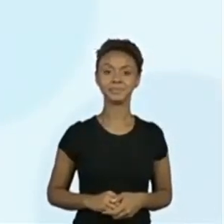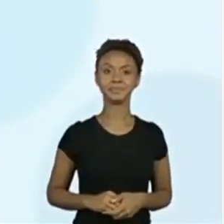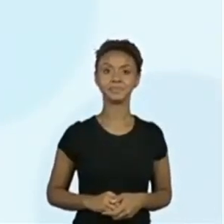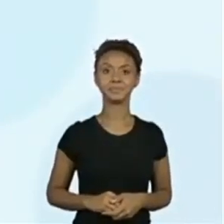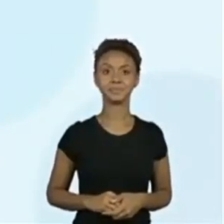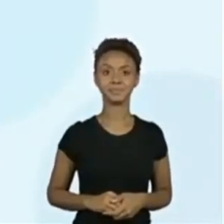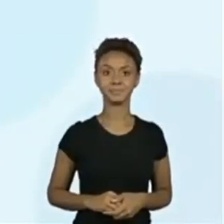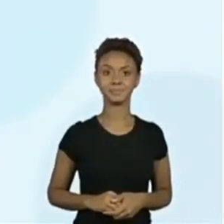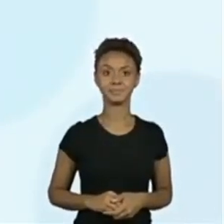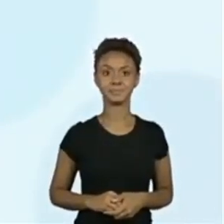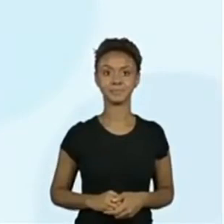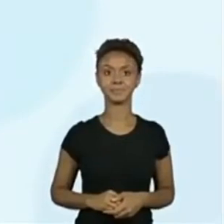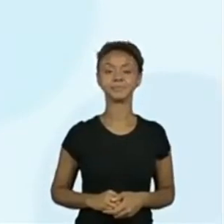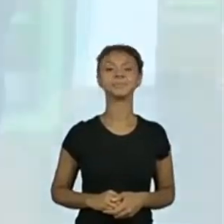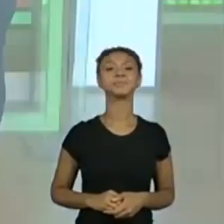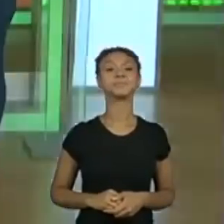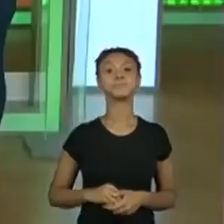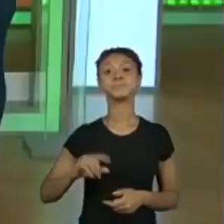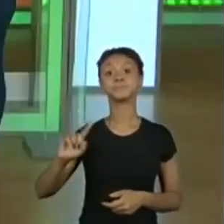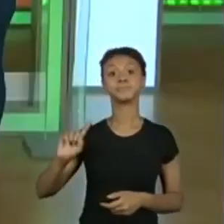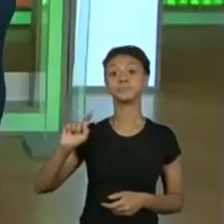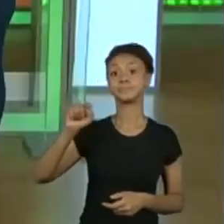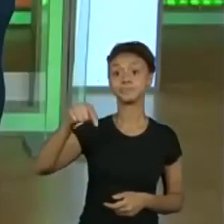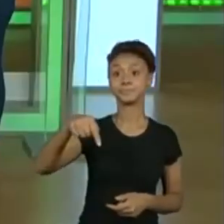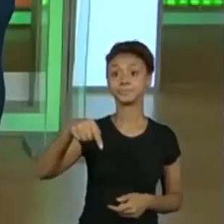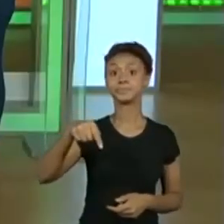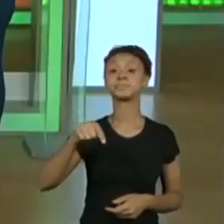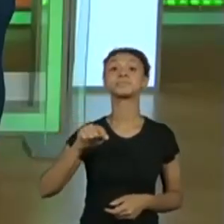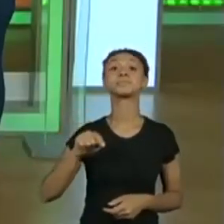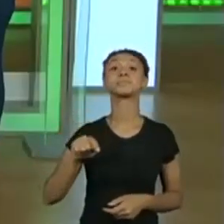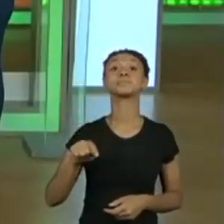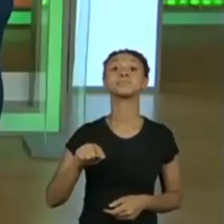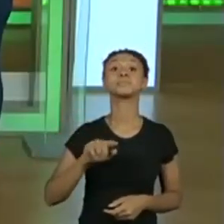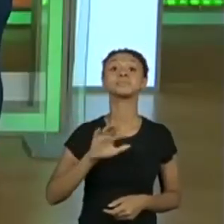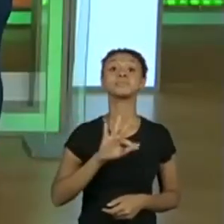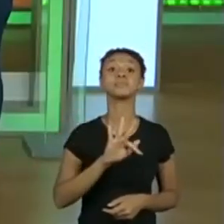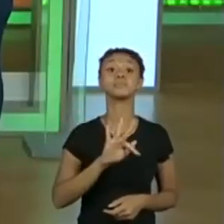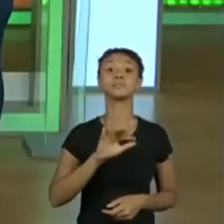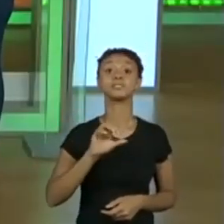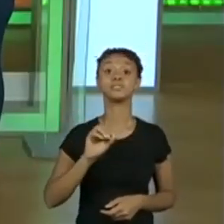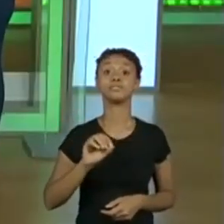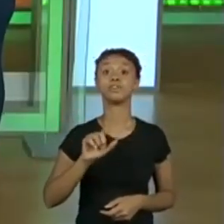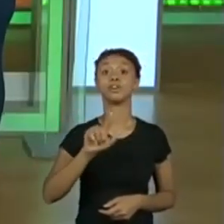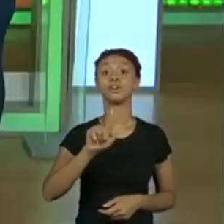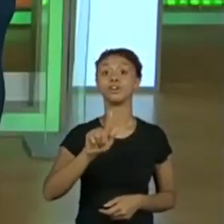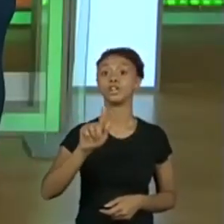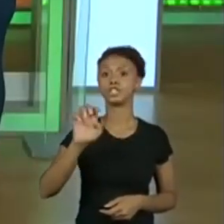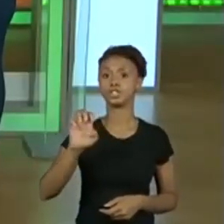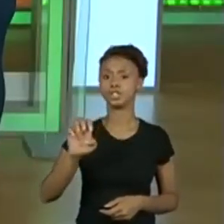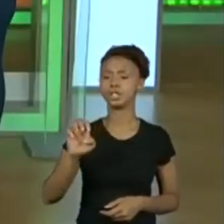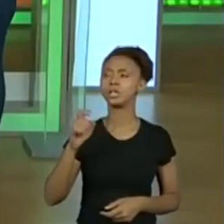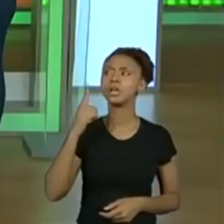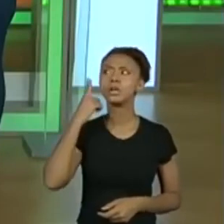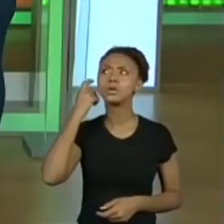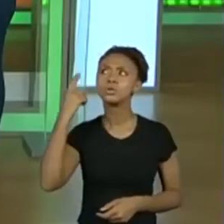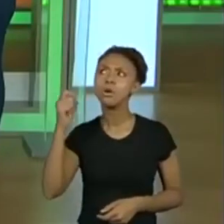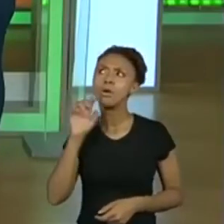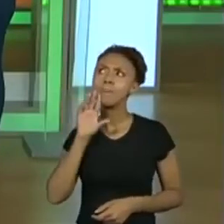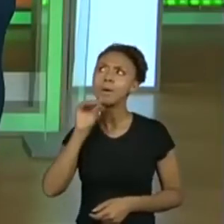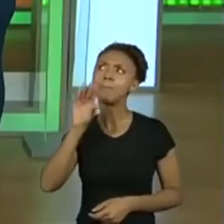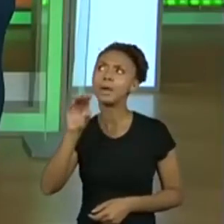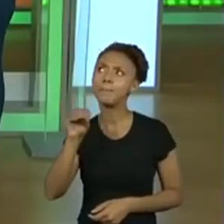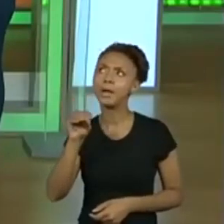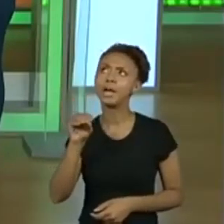Jogador. A próxima palavrinha é foge. Foge. Ah, ela... O G tem som de G ou o G tem som